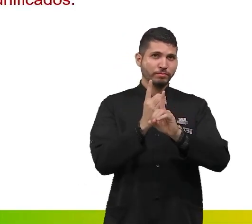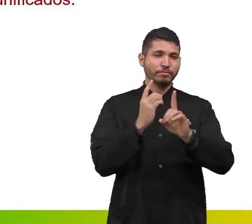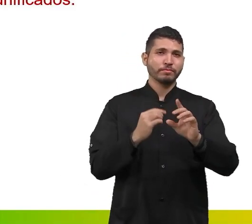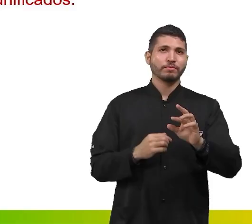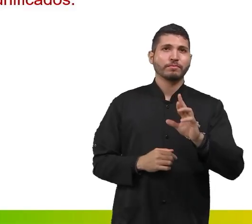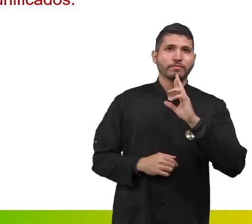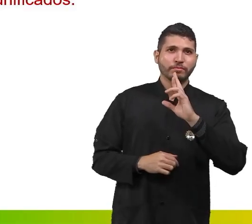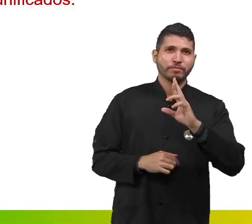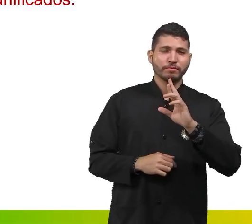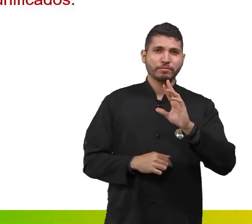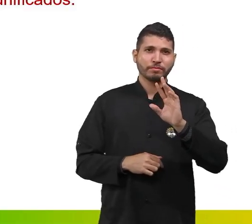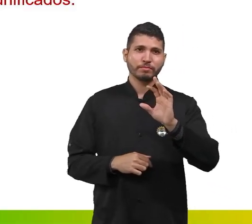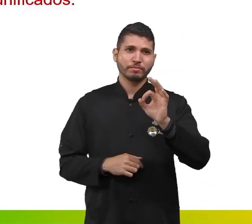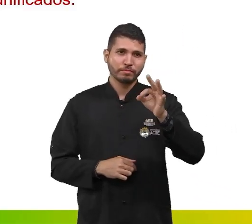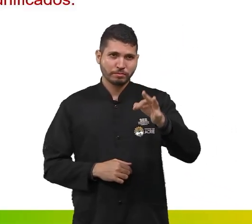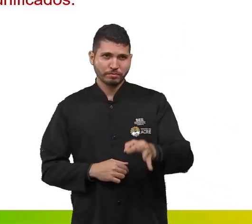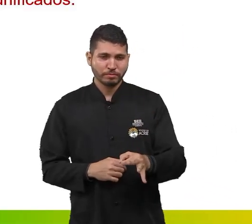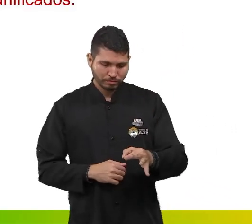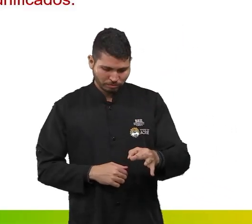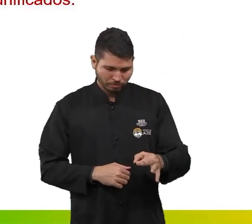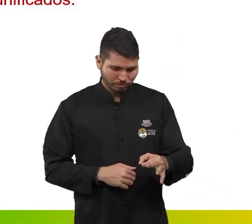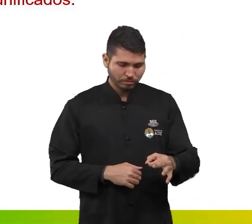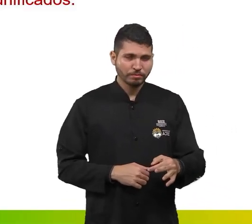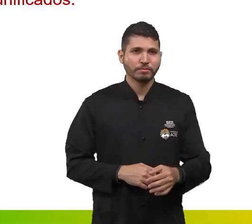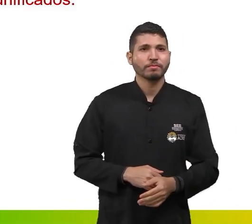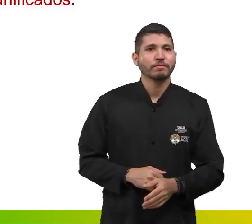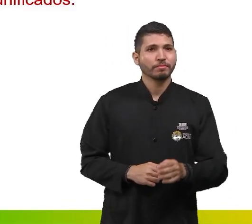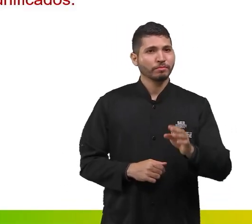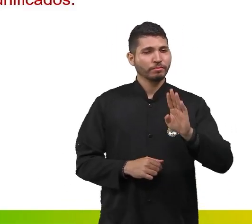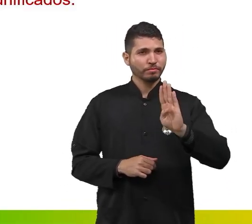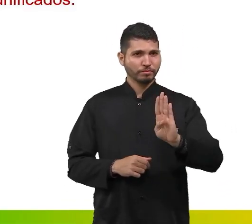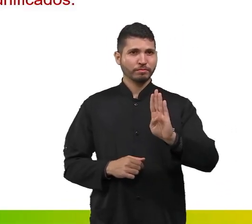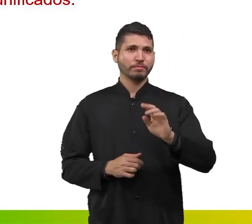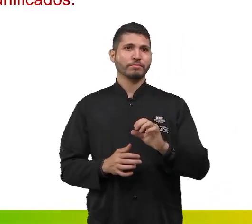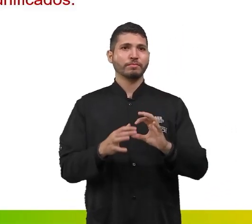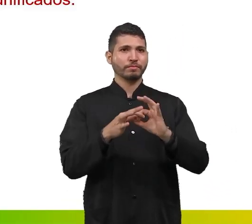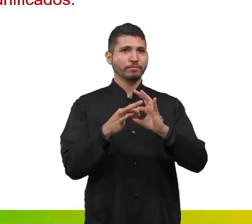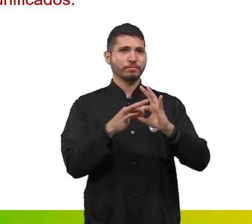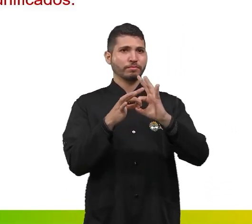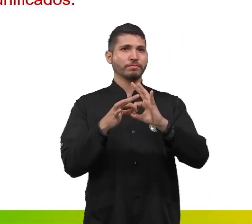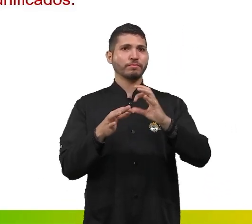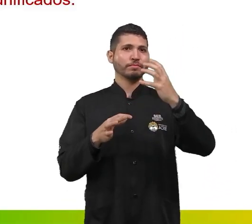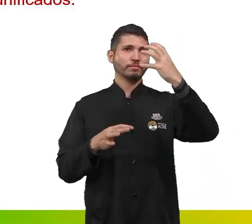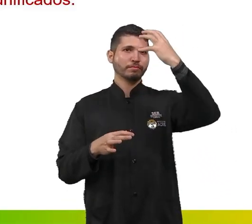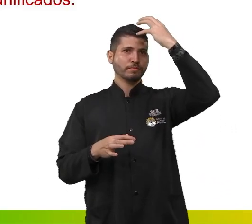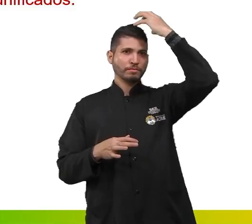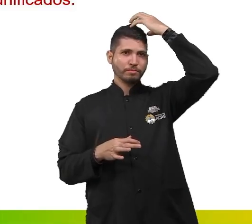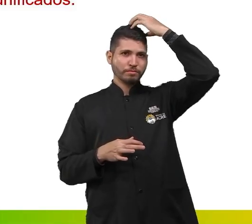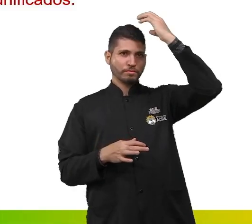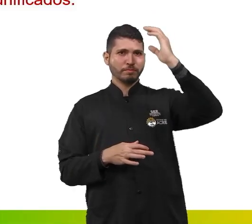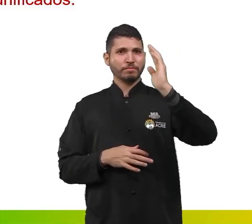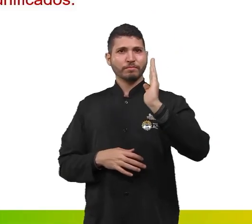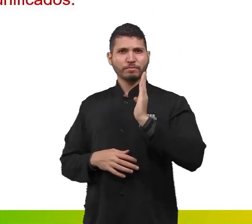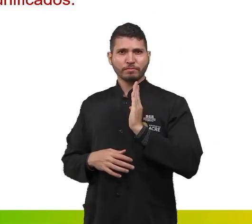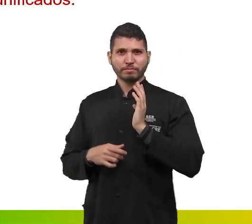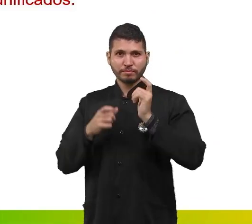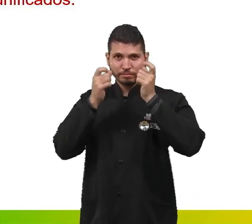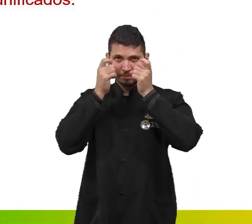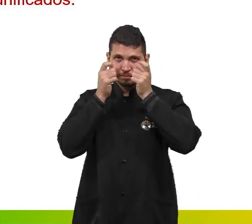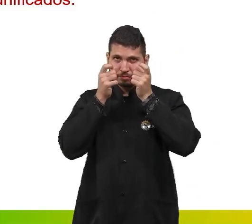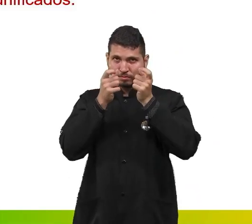letra B, que eu falei para vocês durante a aula, a aliança entre monarquia e burguesia, que era interessada em